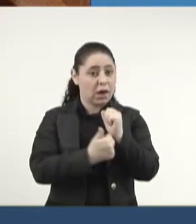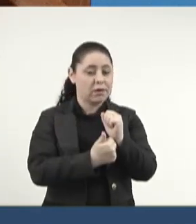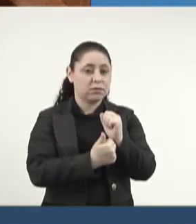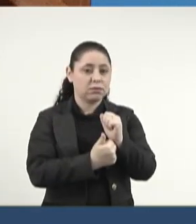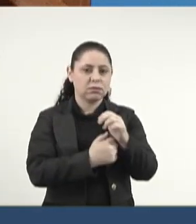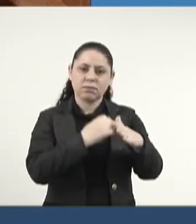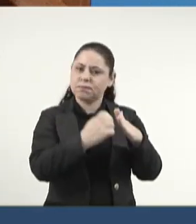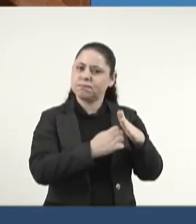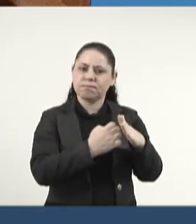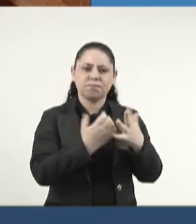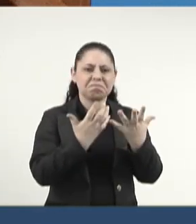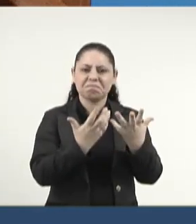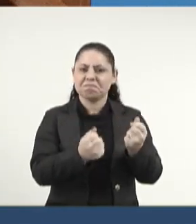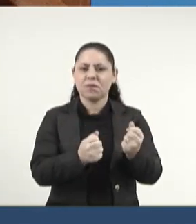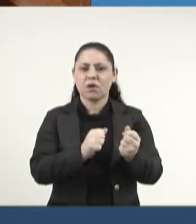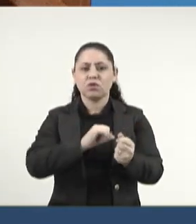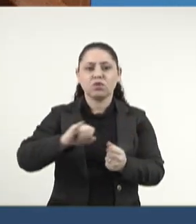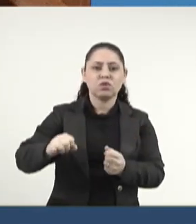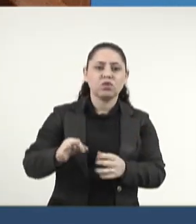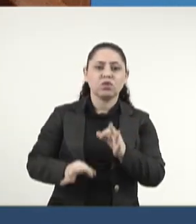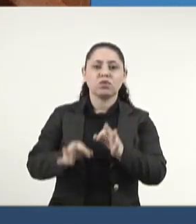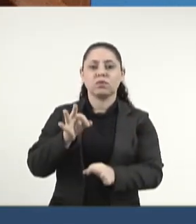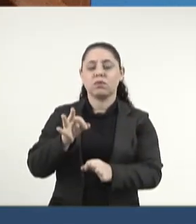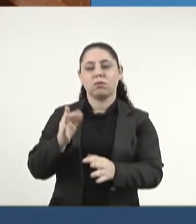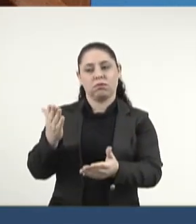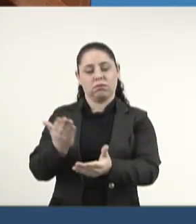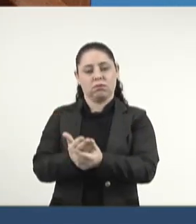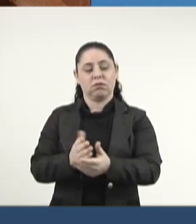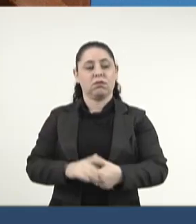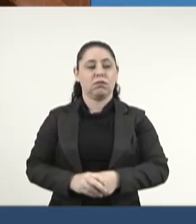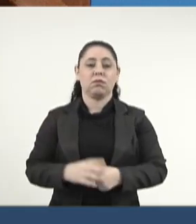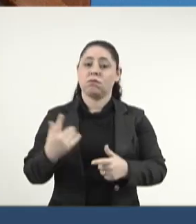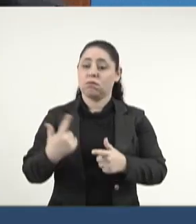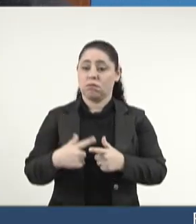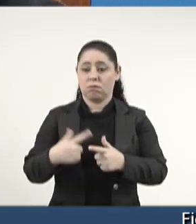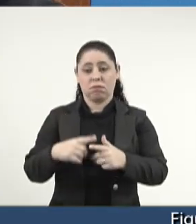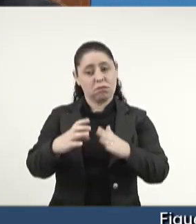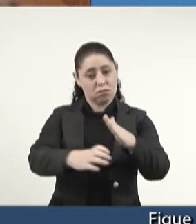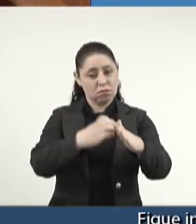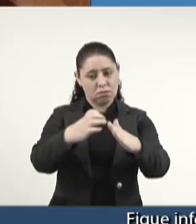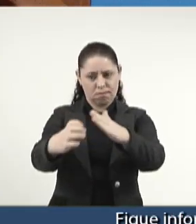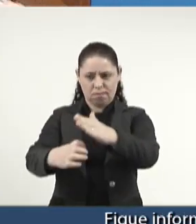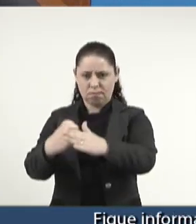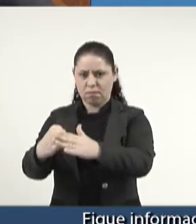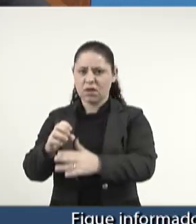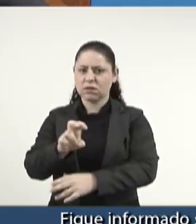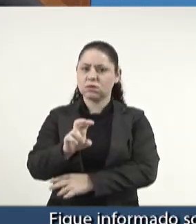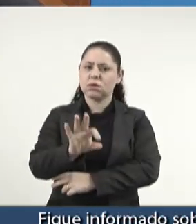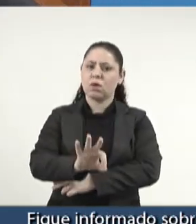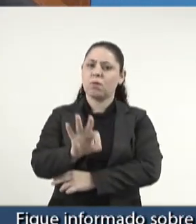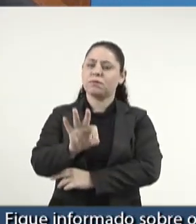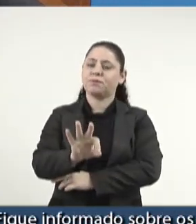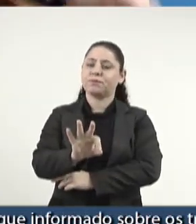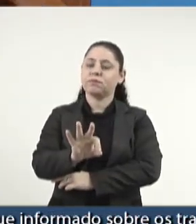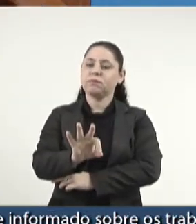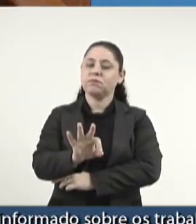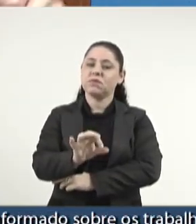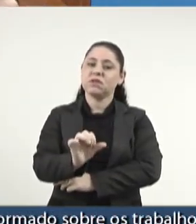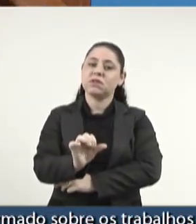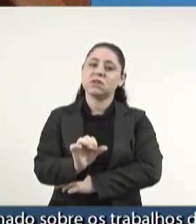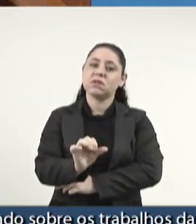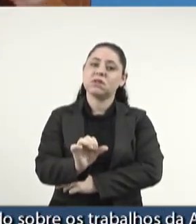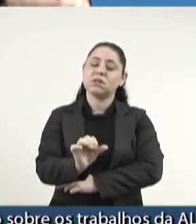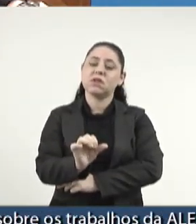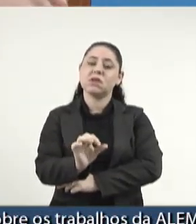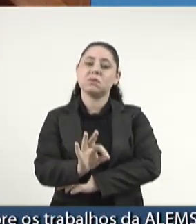aceitaram, judicializaram, porque para eles, 5%,